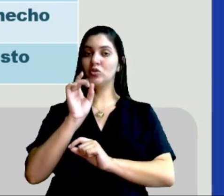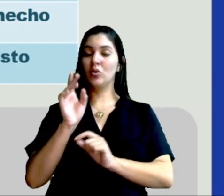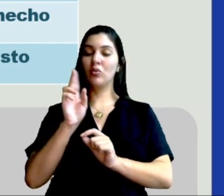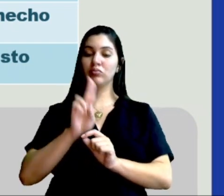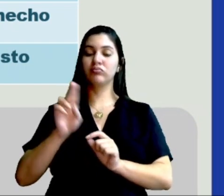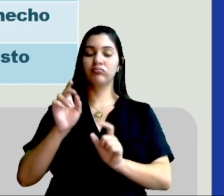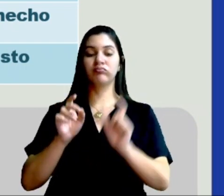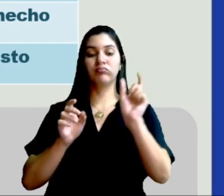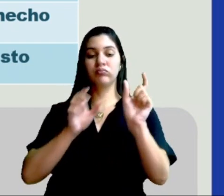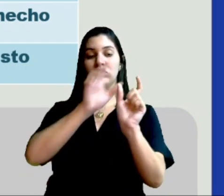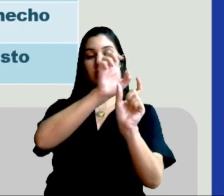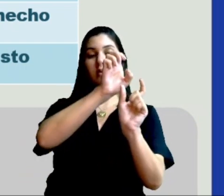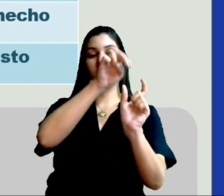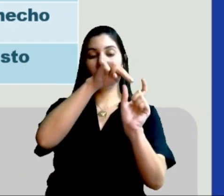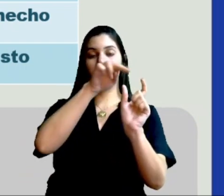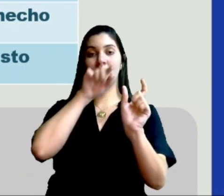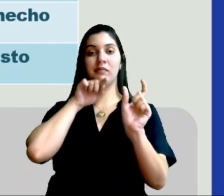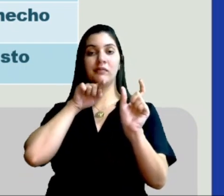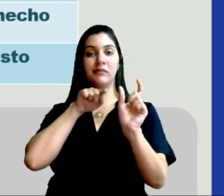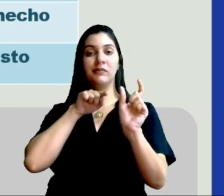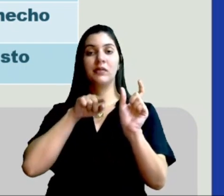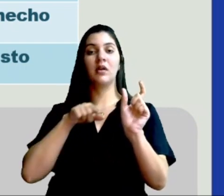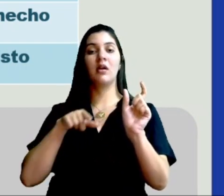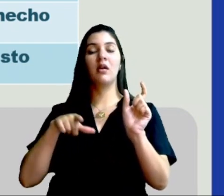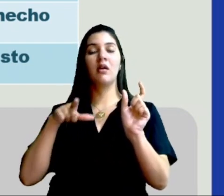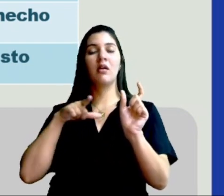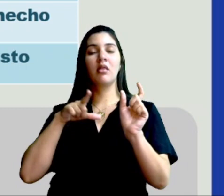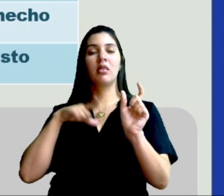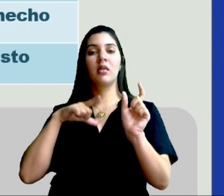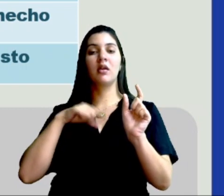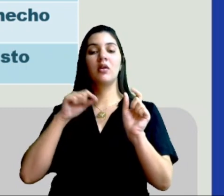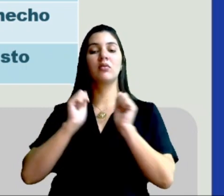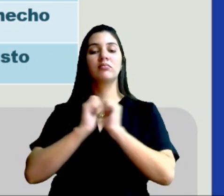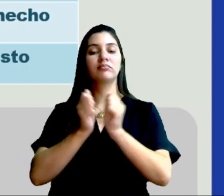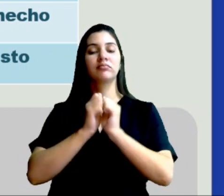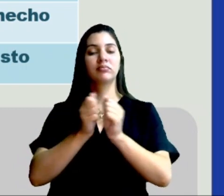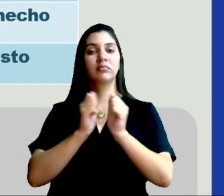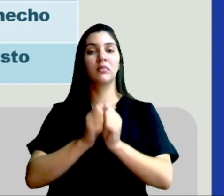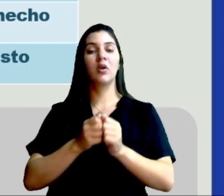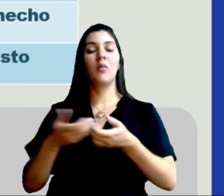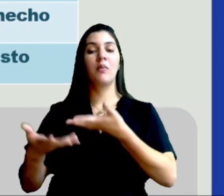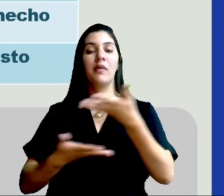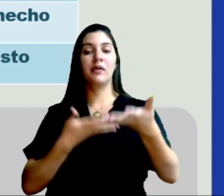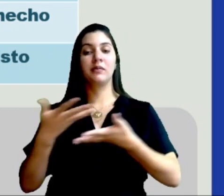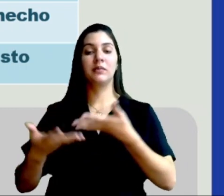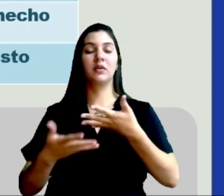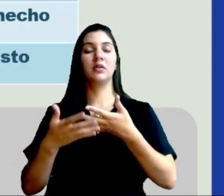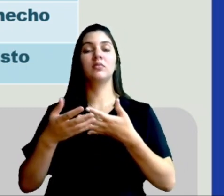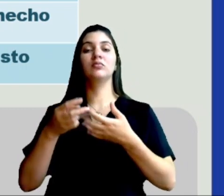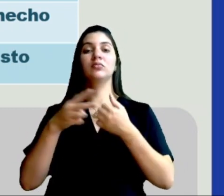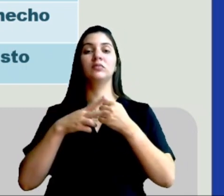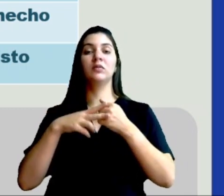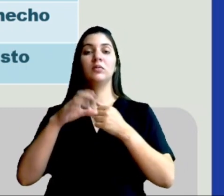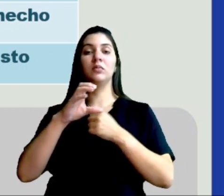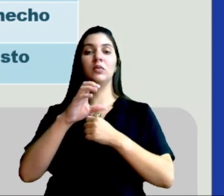N. Então, ele segue o particípio do verbo